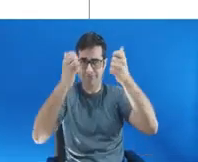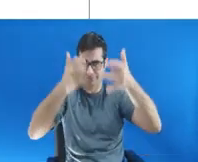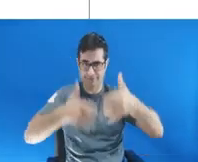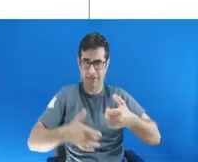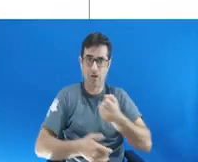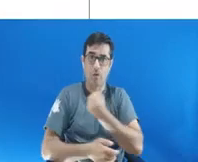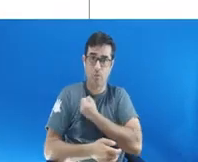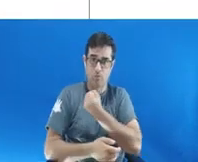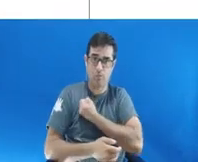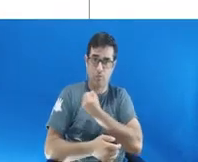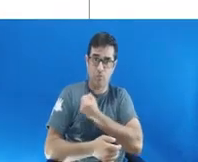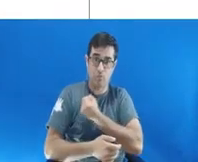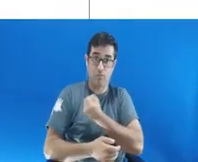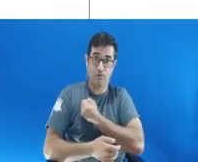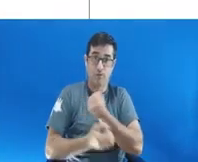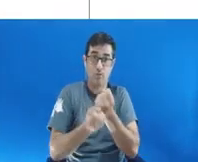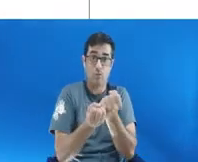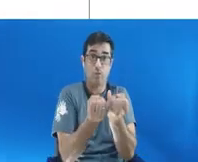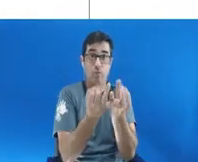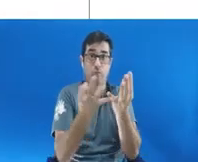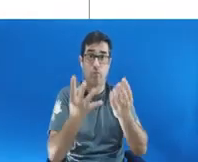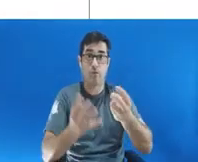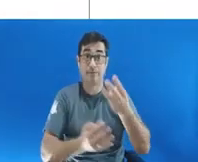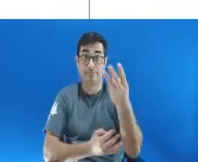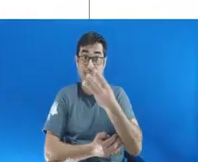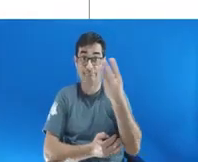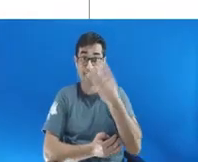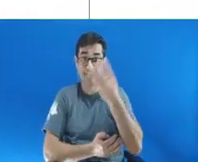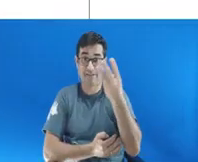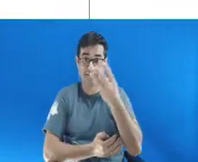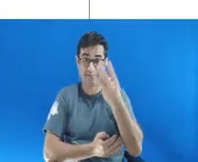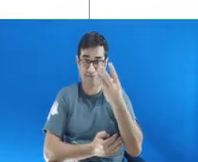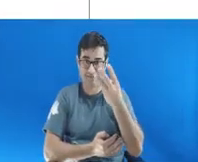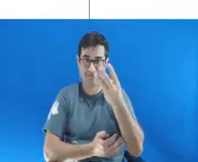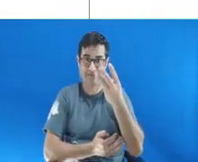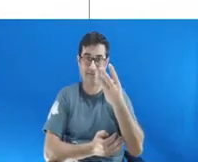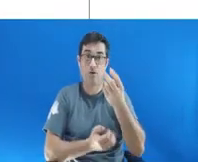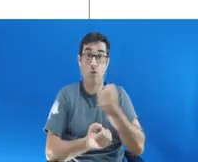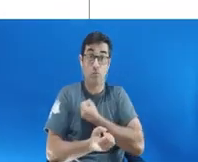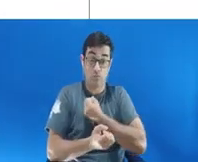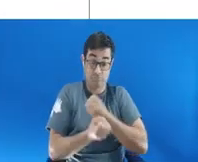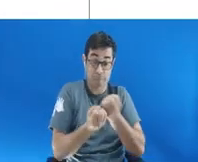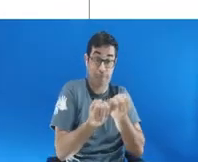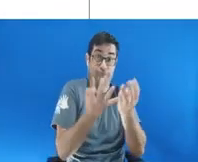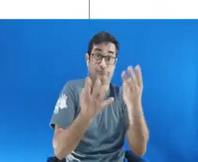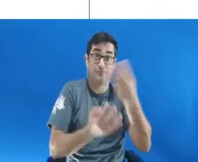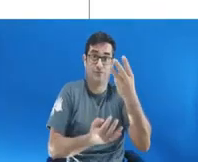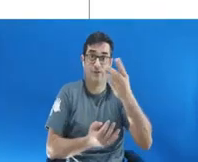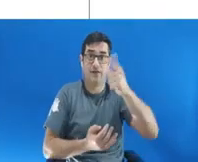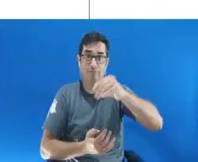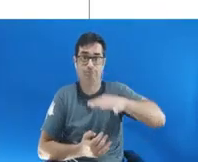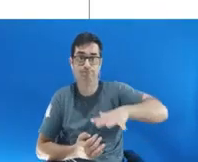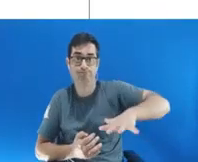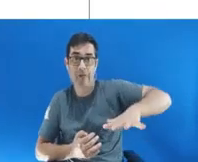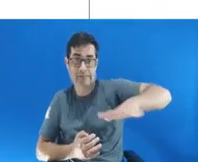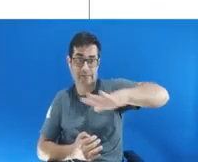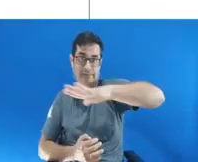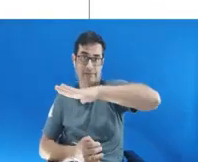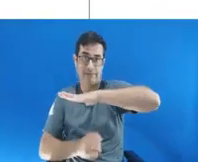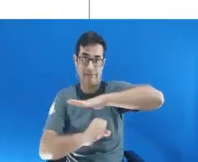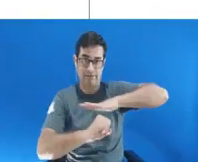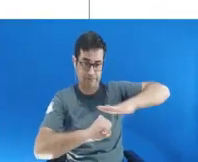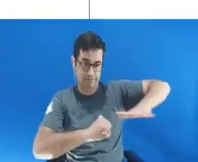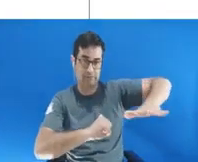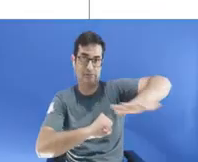quânticos espaciais. Números quânticos, desculpa, não é números atômicos. Números quânticos espaciais. Eles dão tamanho